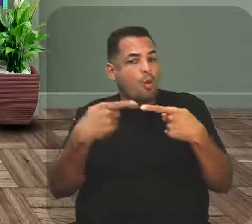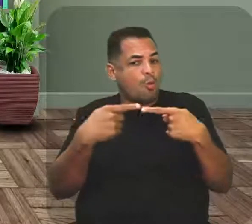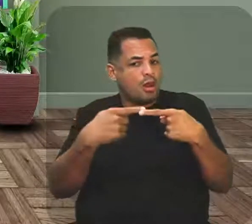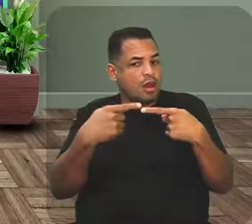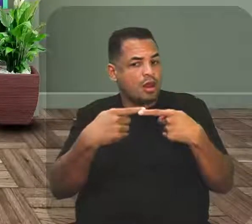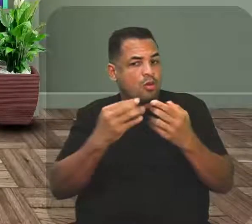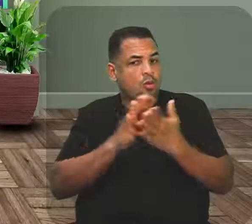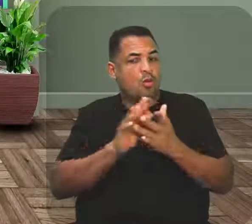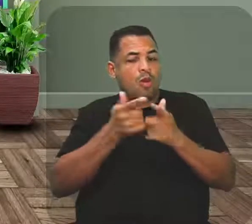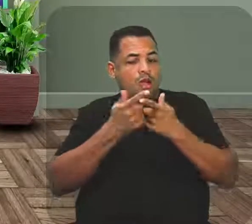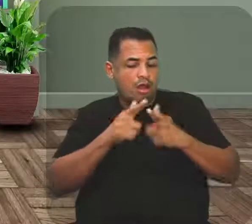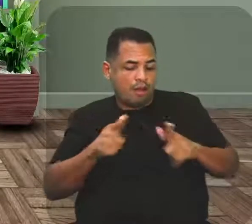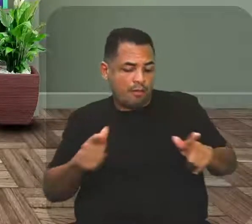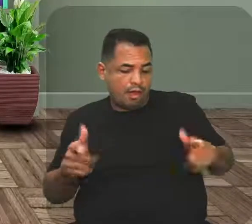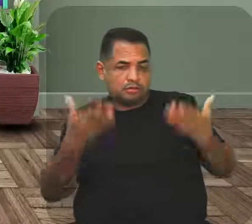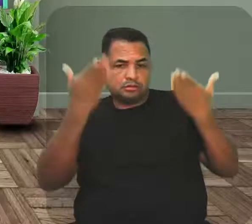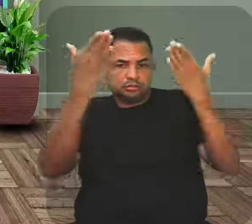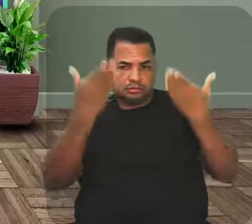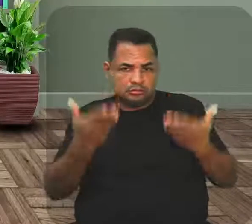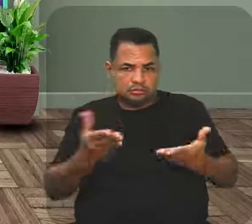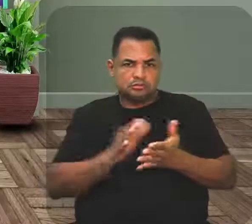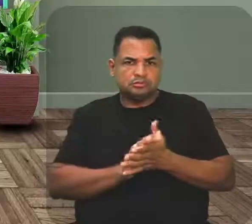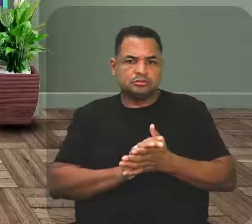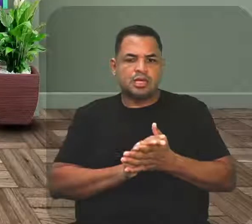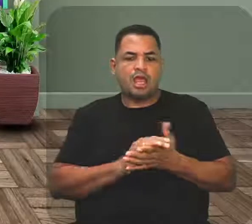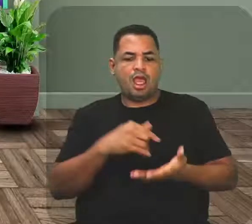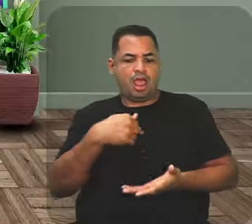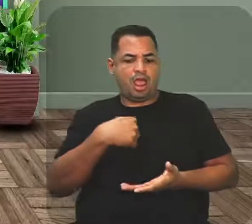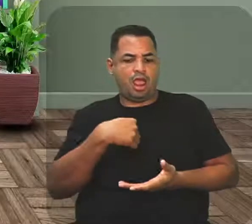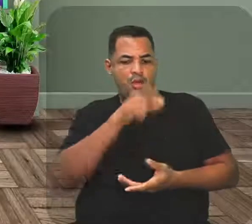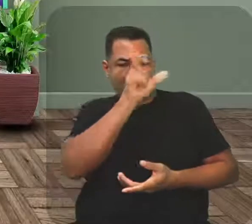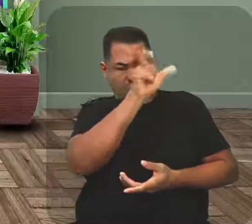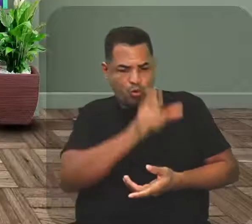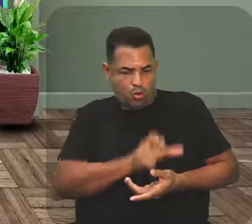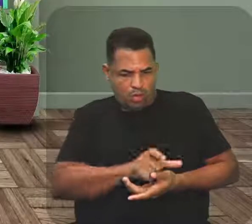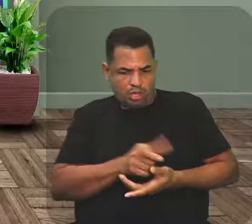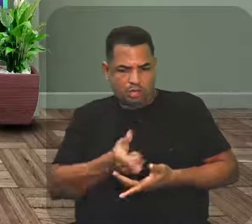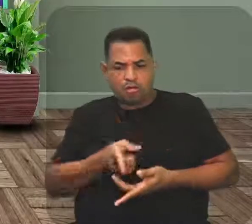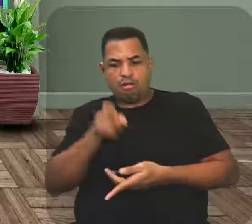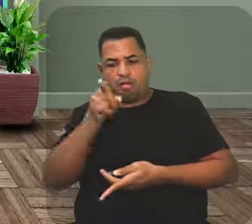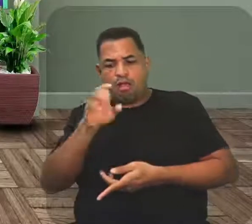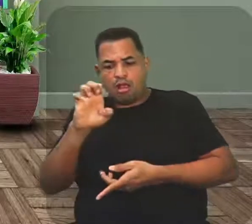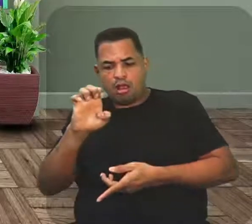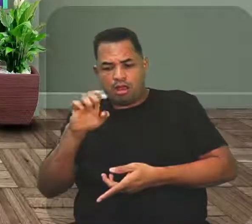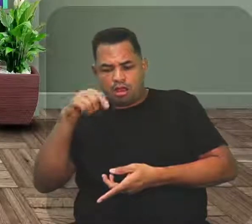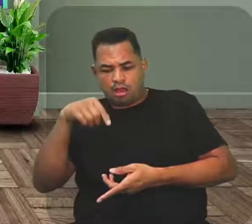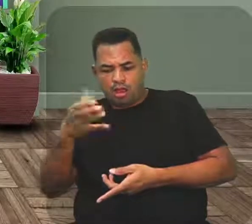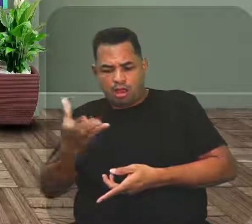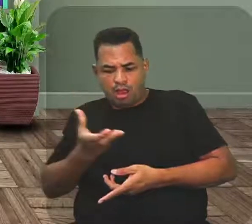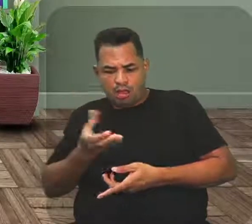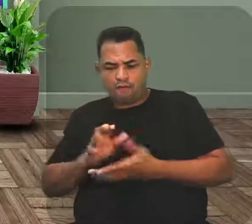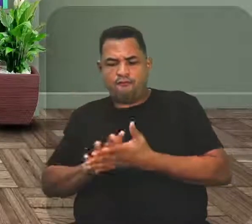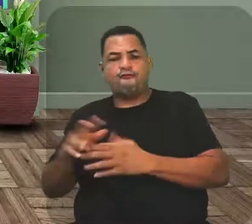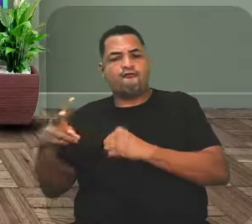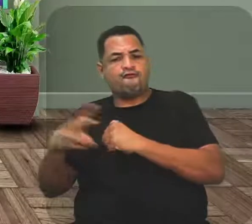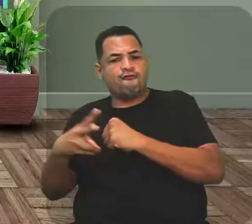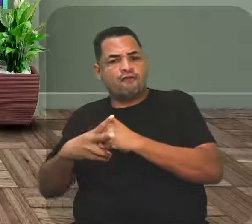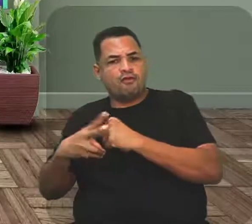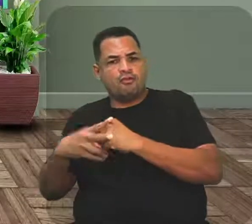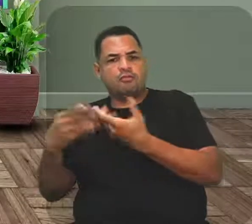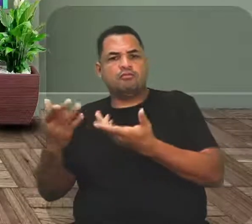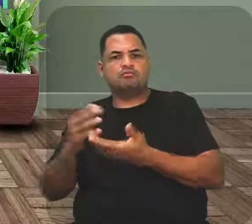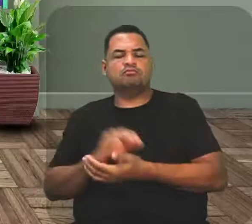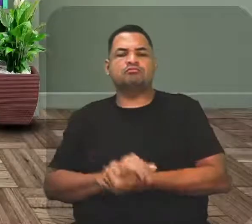ensina, beleza? Então, eu, sujeito, quero o verbo, e aí, claro, seu complemento, água ou